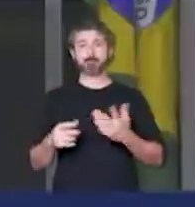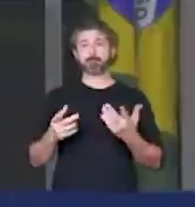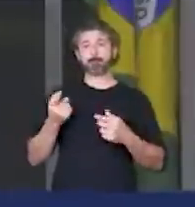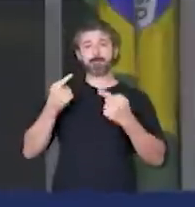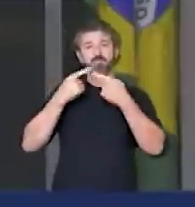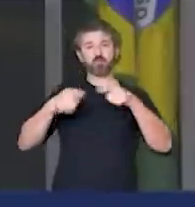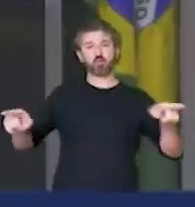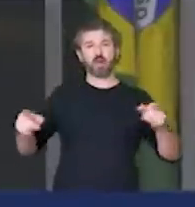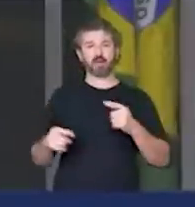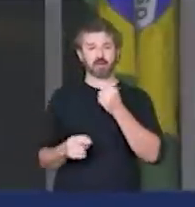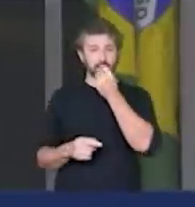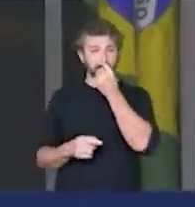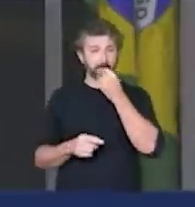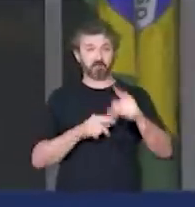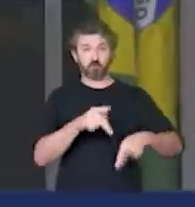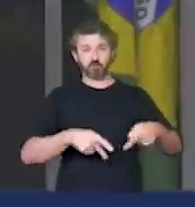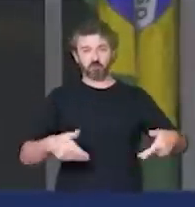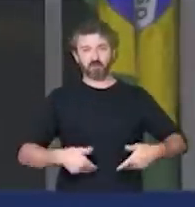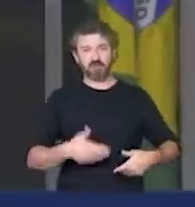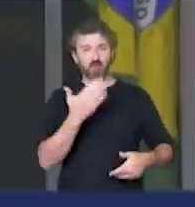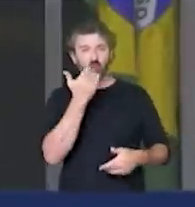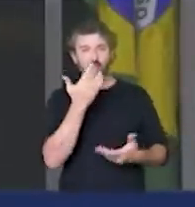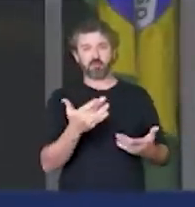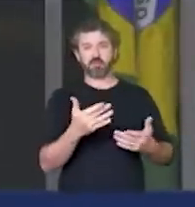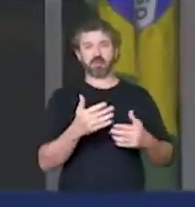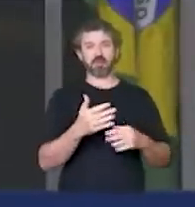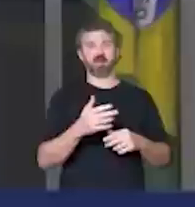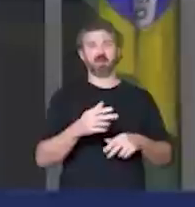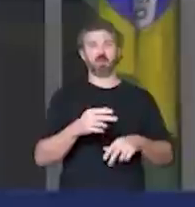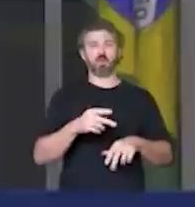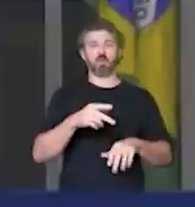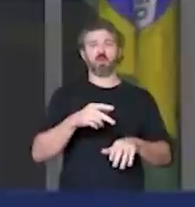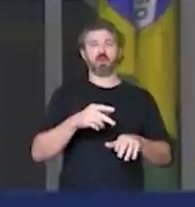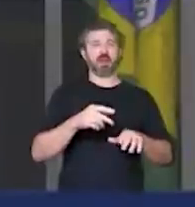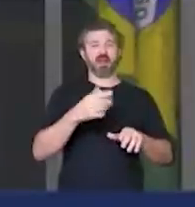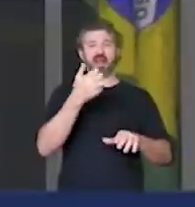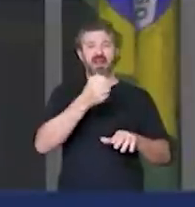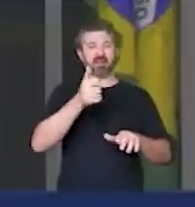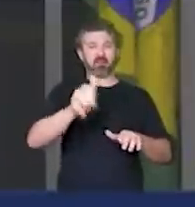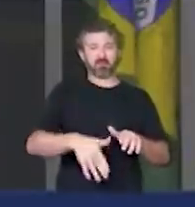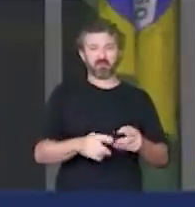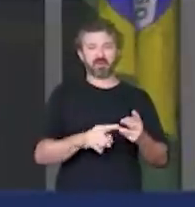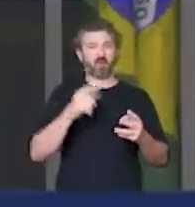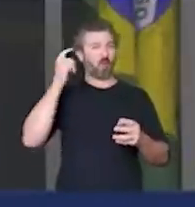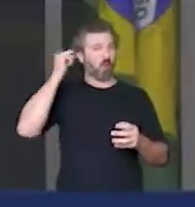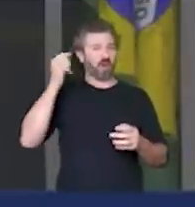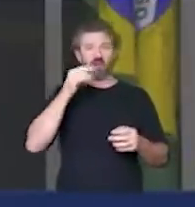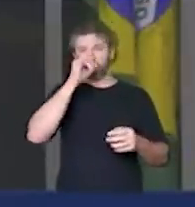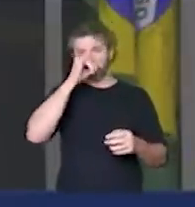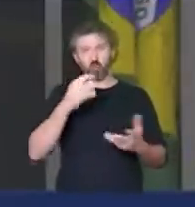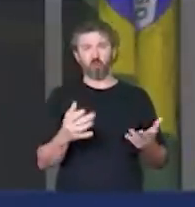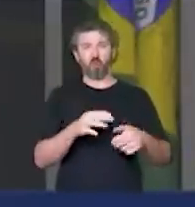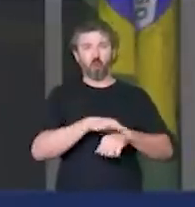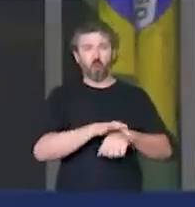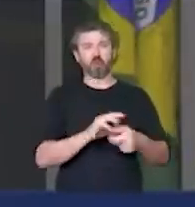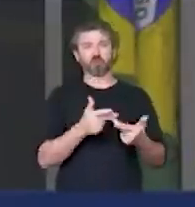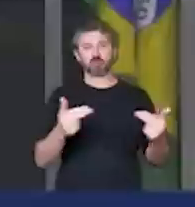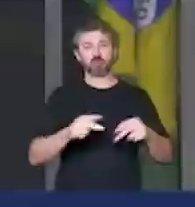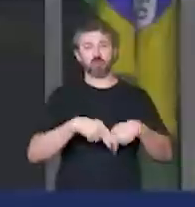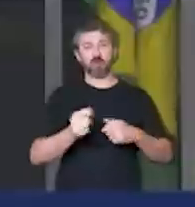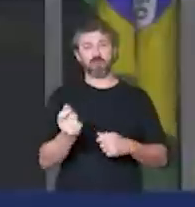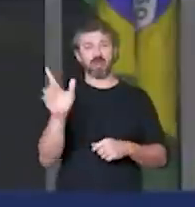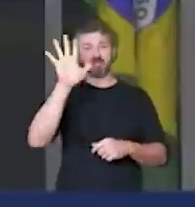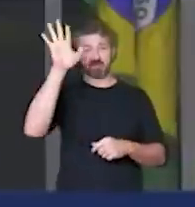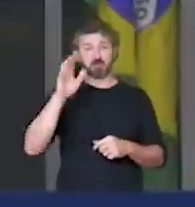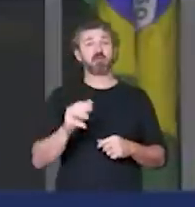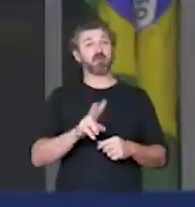para ir em churrascaria, enquanto a população está comendo e comprando pé de frango, soro de leite, orelha de porco, né, por causa da inflação, e